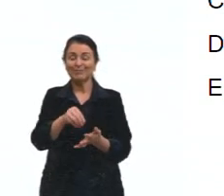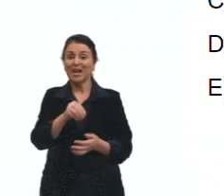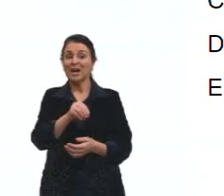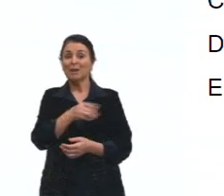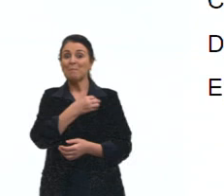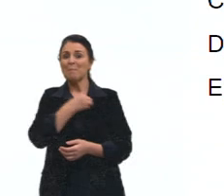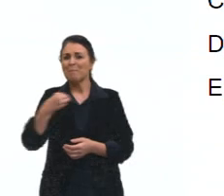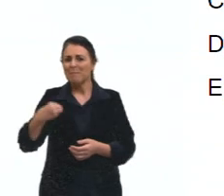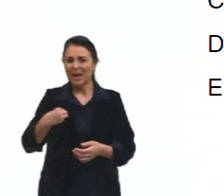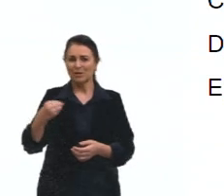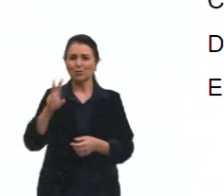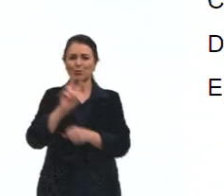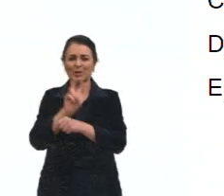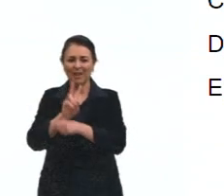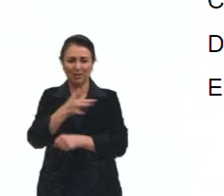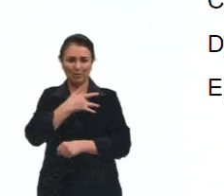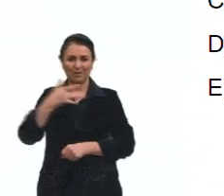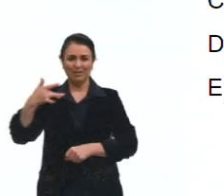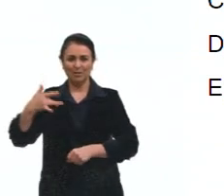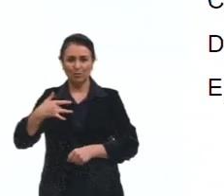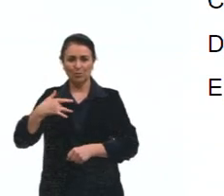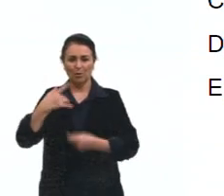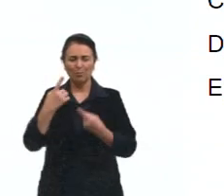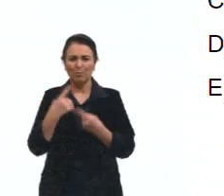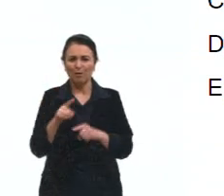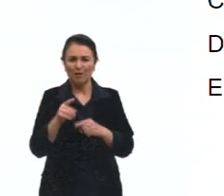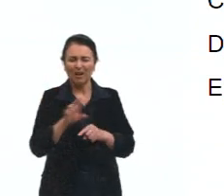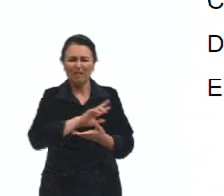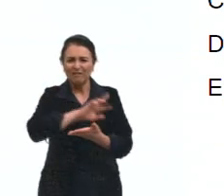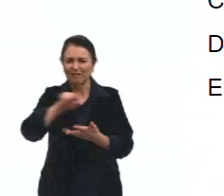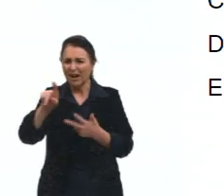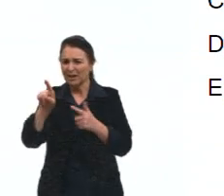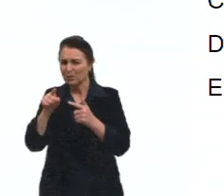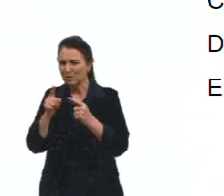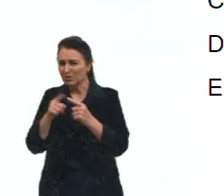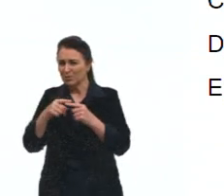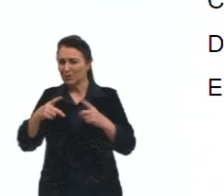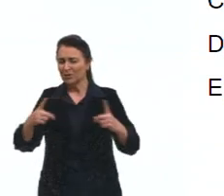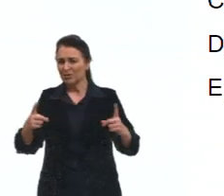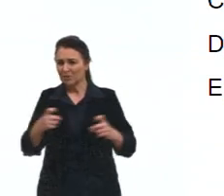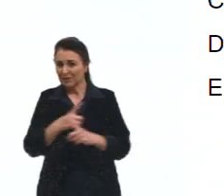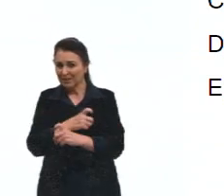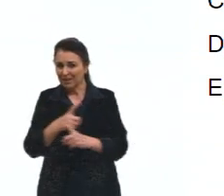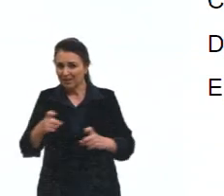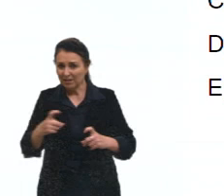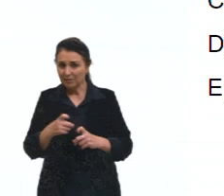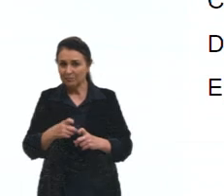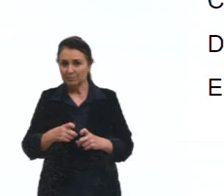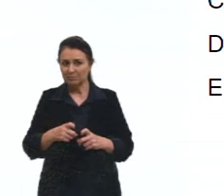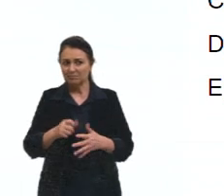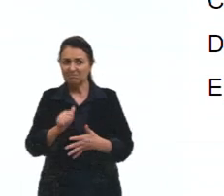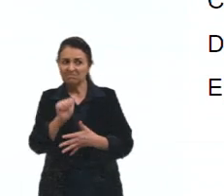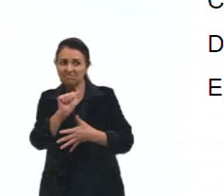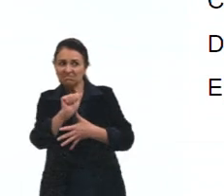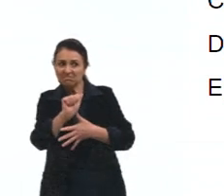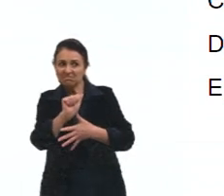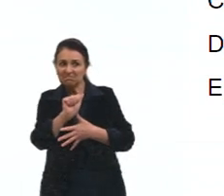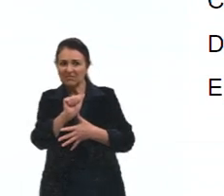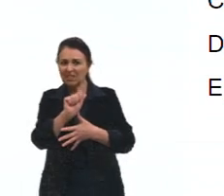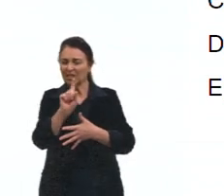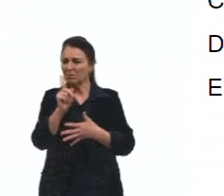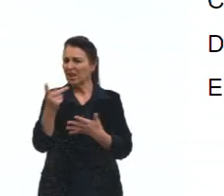patogênicas quê que vocês acham gente bom a letra A está errada